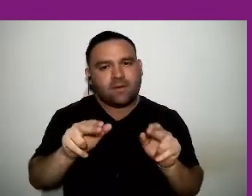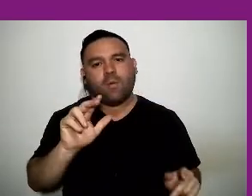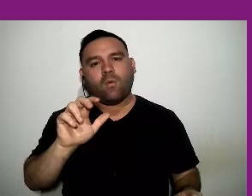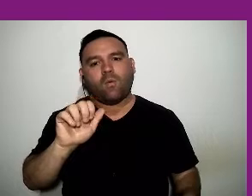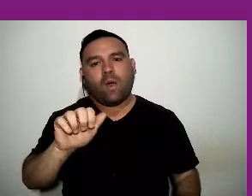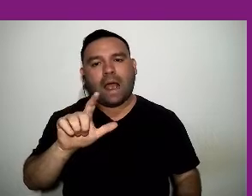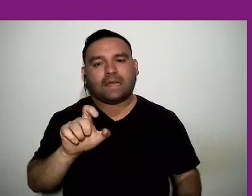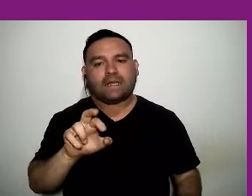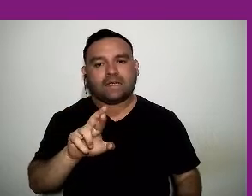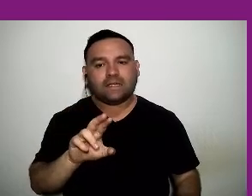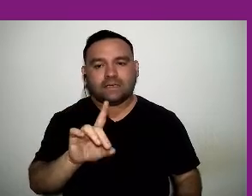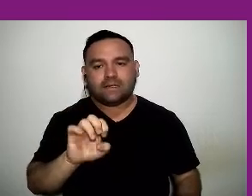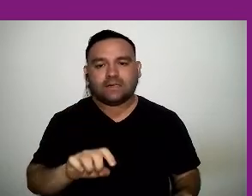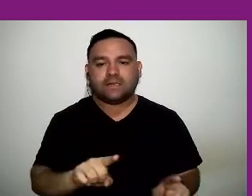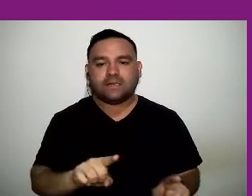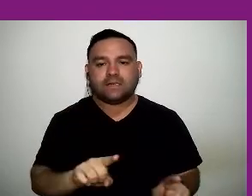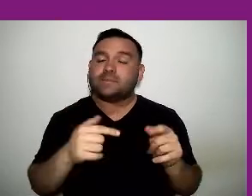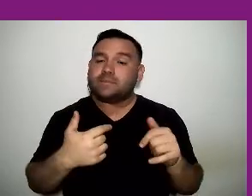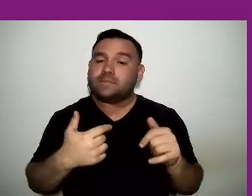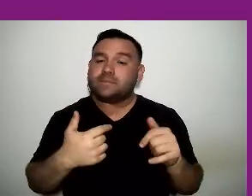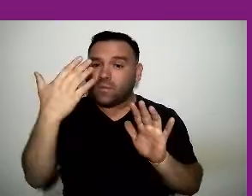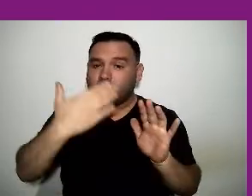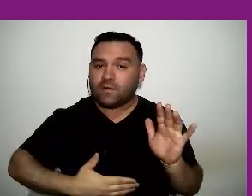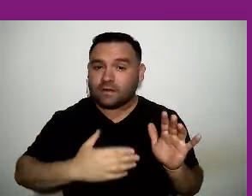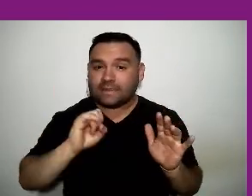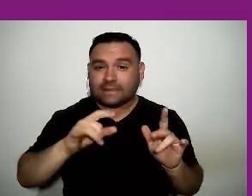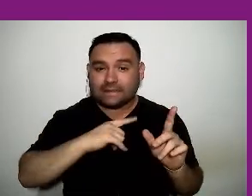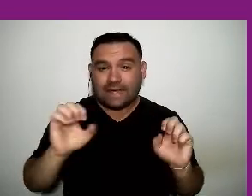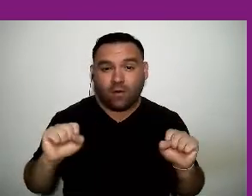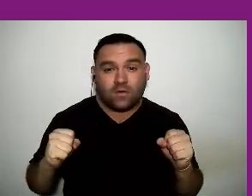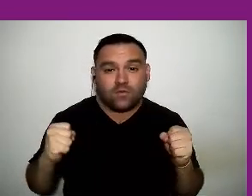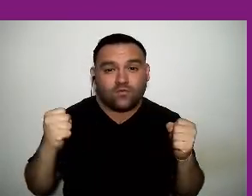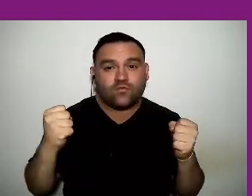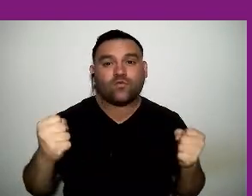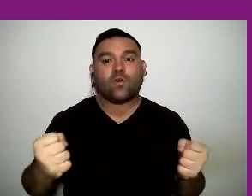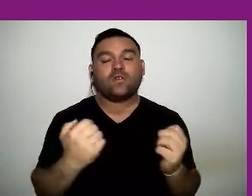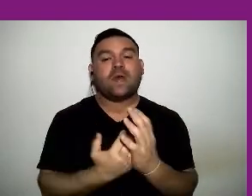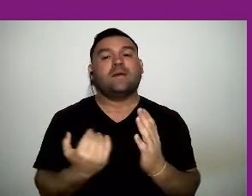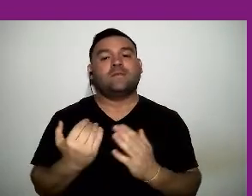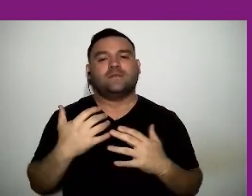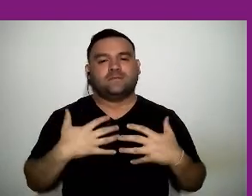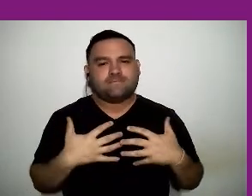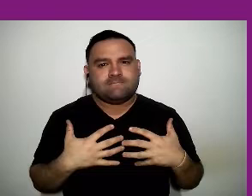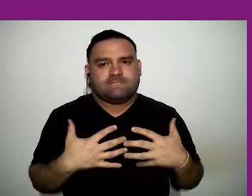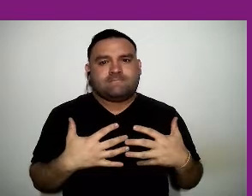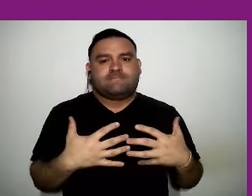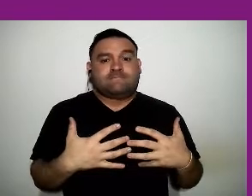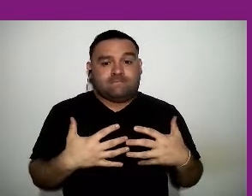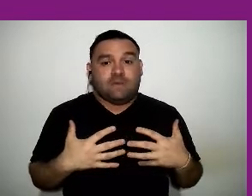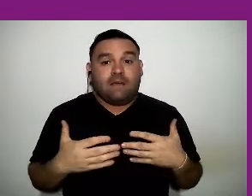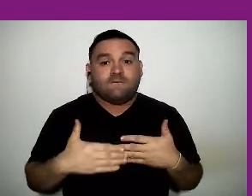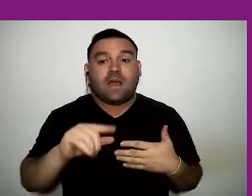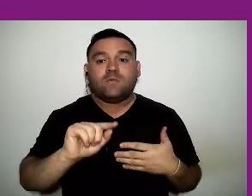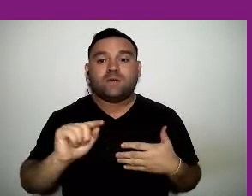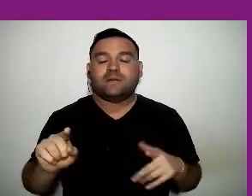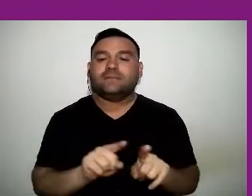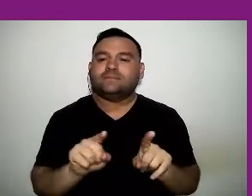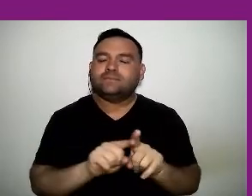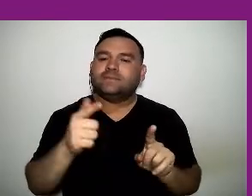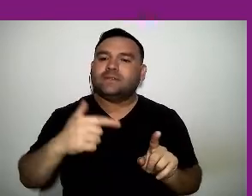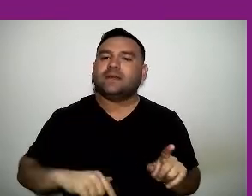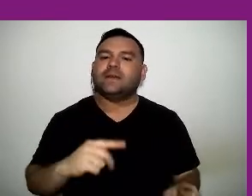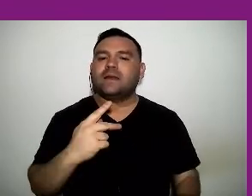Alexandre, mostrando sim que se você tem um esforço respiratório maior, você vai ter o